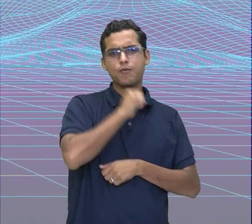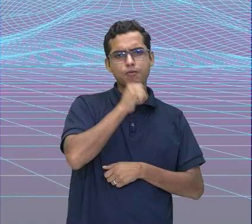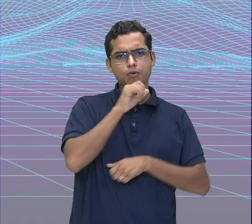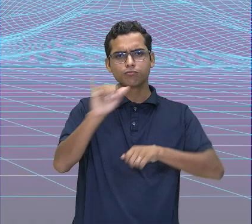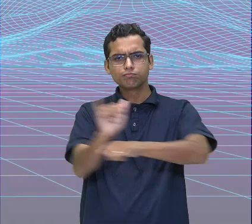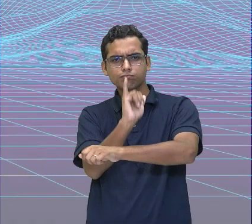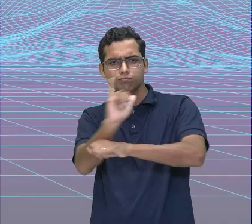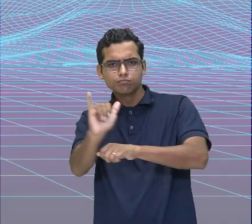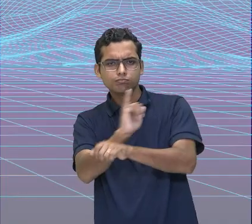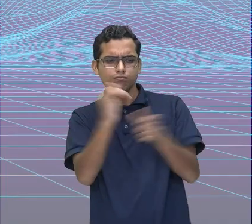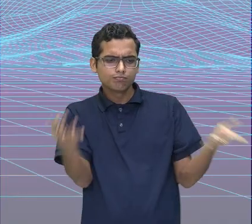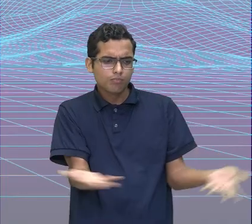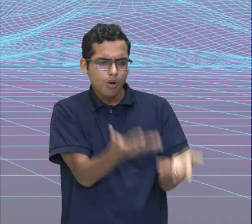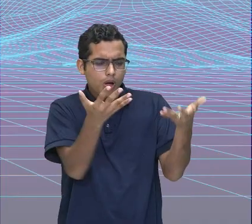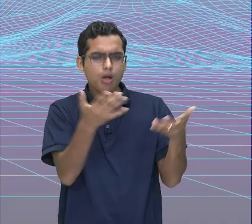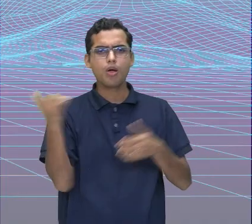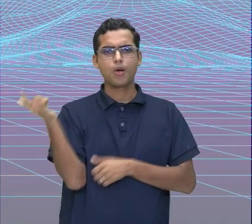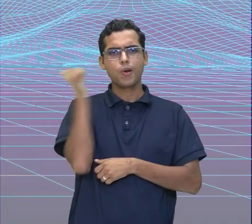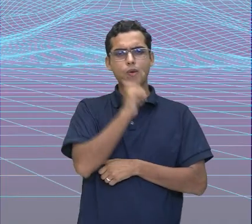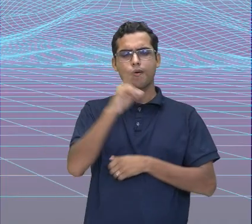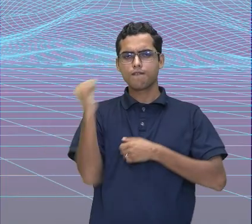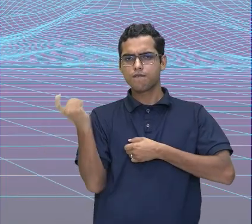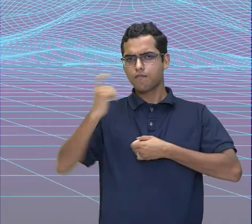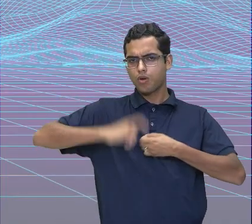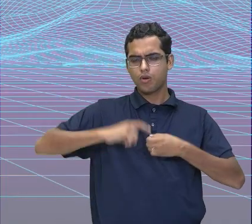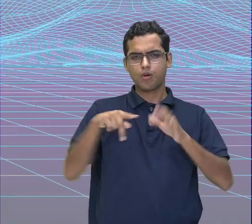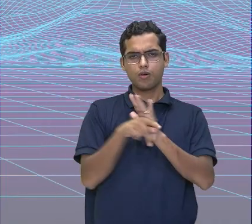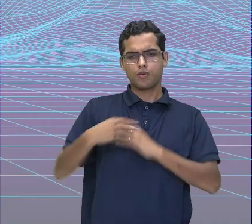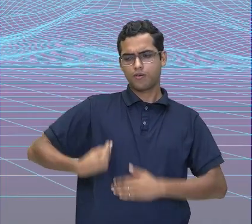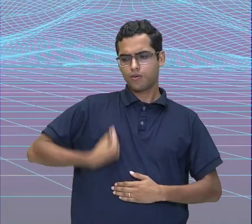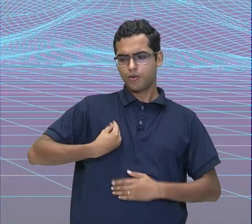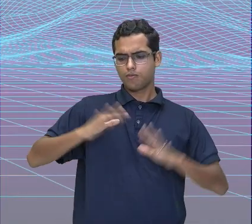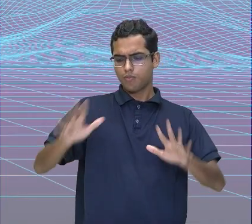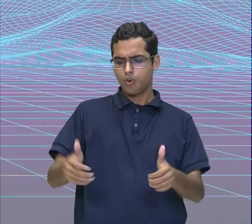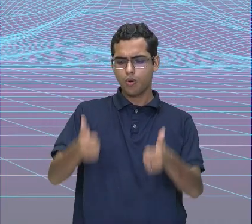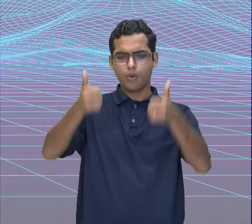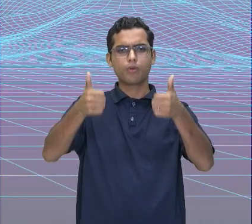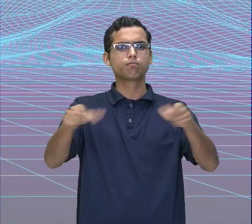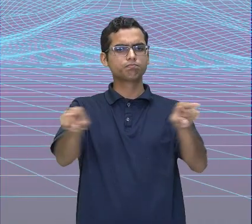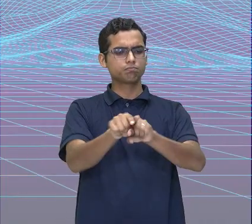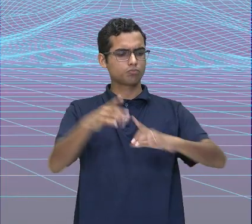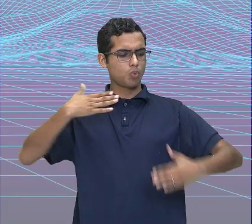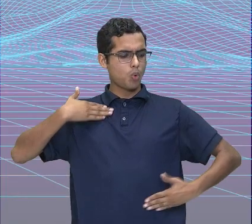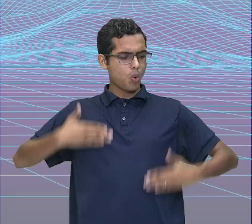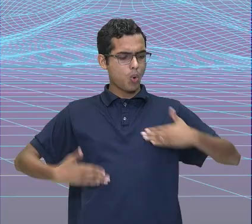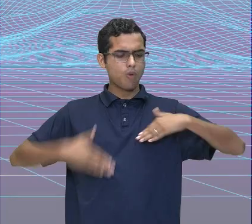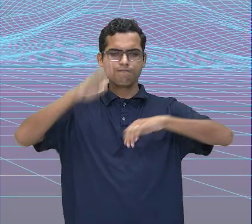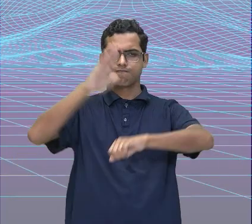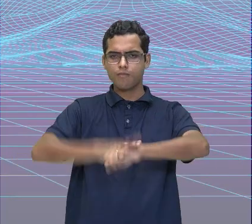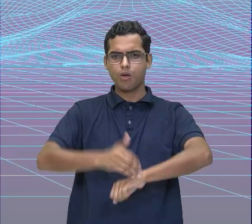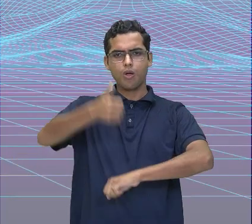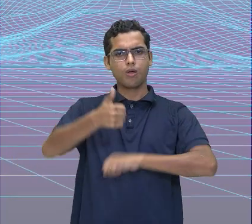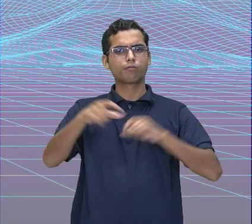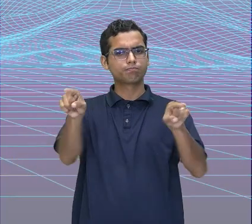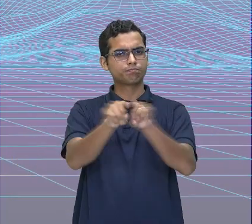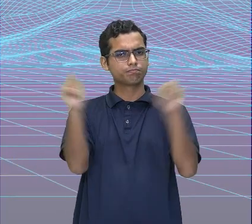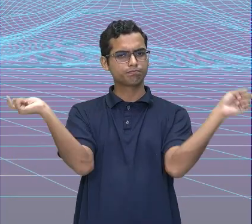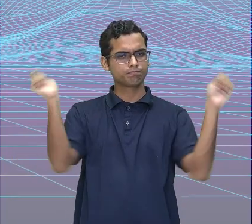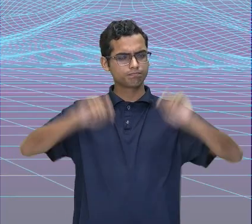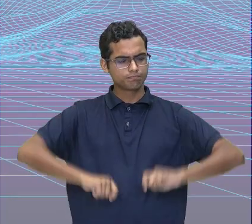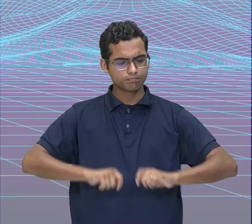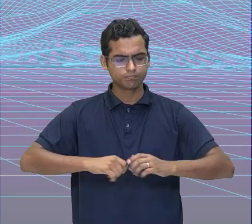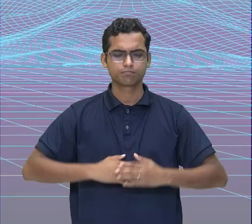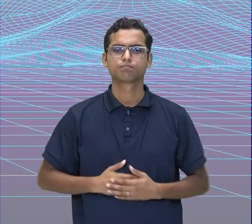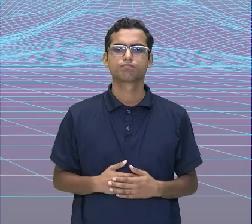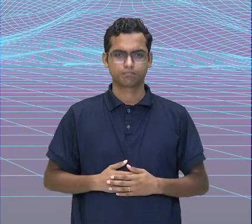ferramenta de reabilitação ou de melhoramento do condicionamento físico e capacidade funcional, que é